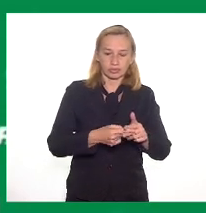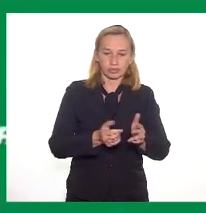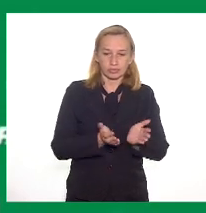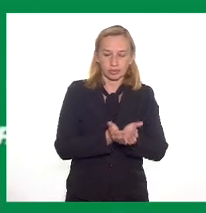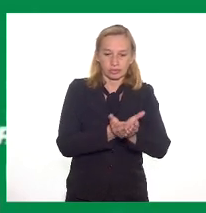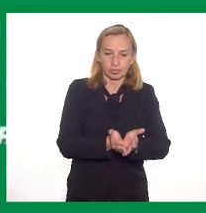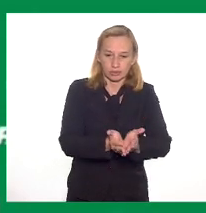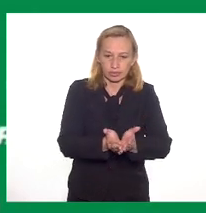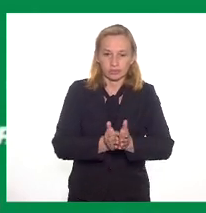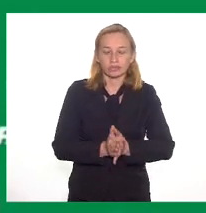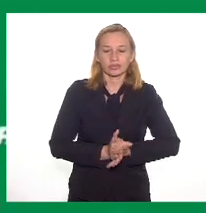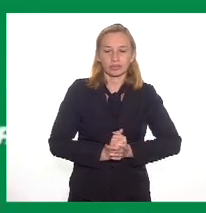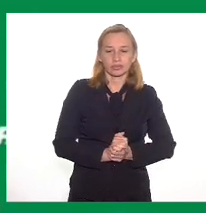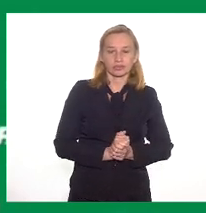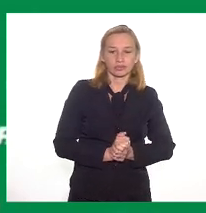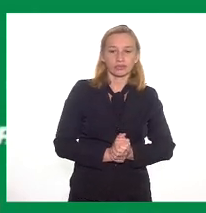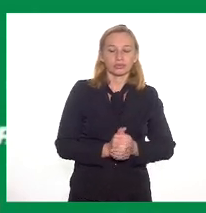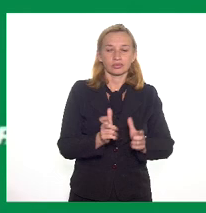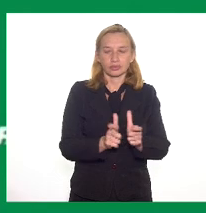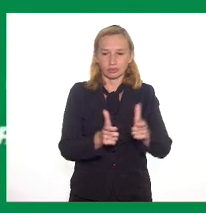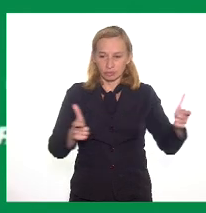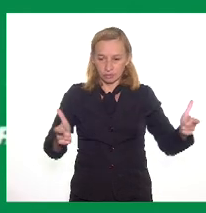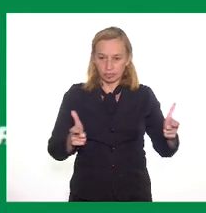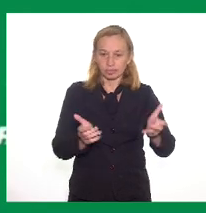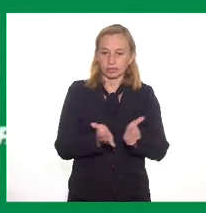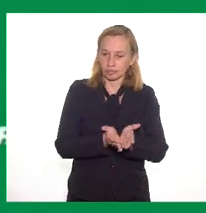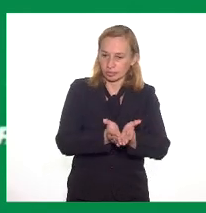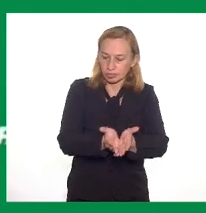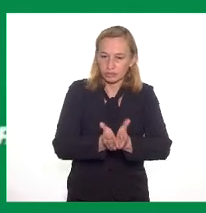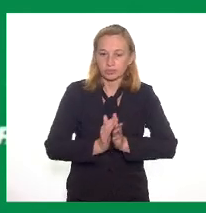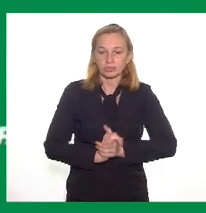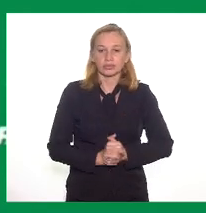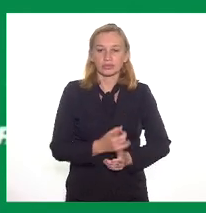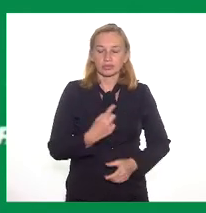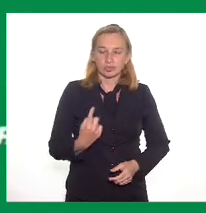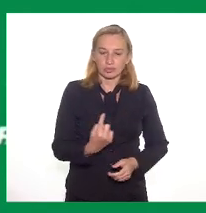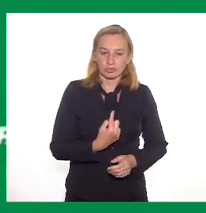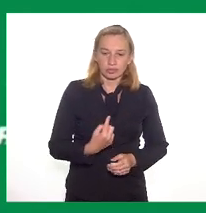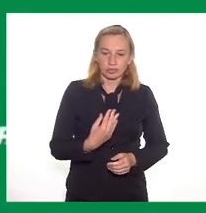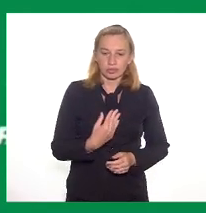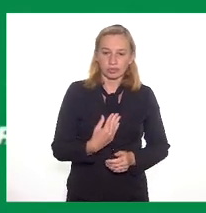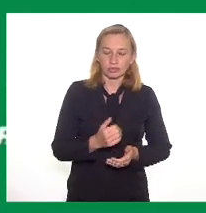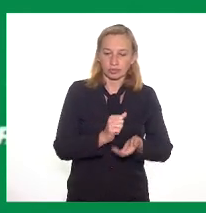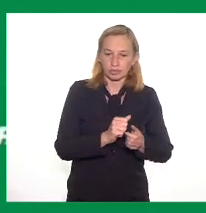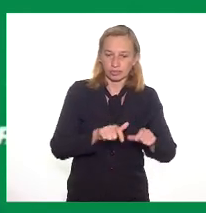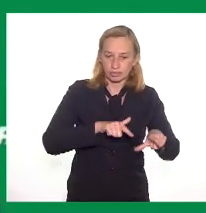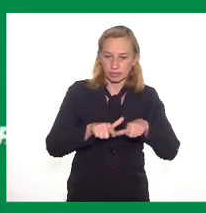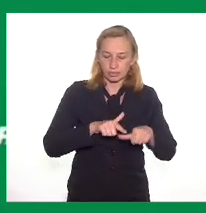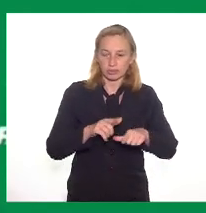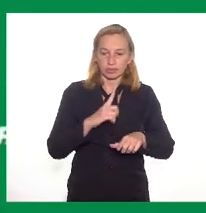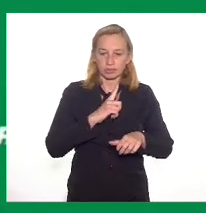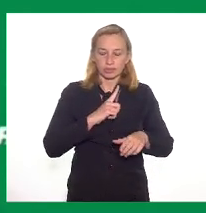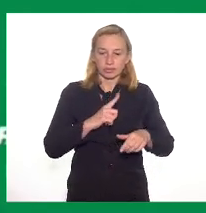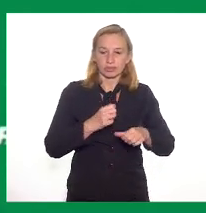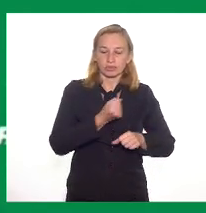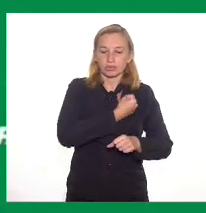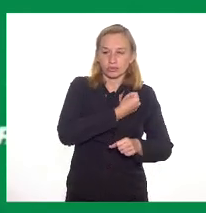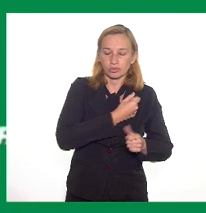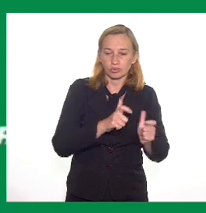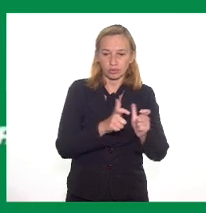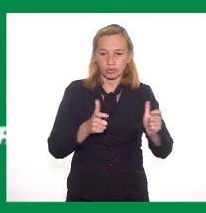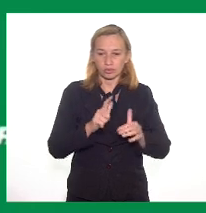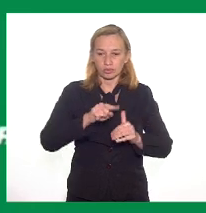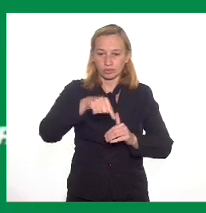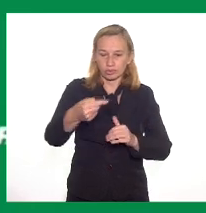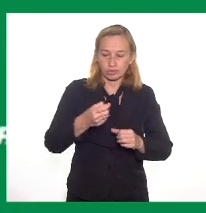manutenções regulares, né, de grandes navios, que a nossa subsidiária, Transpetro, prevê um grande número nos próximos anos, e